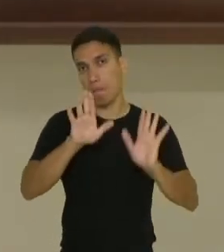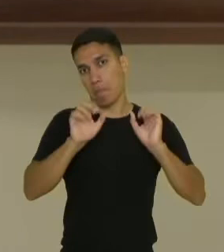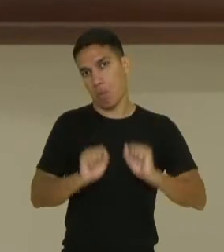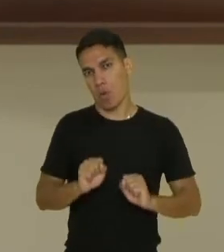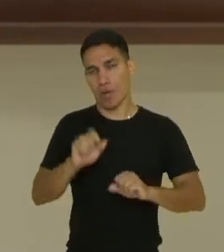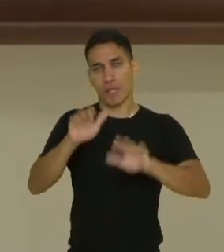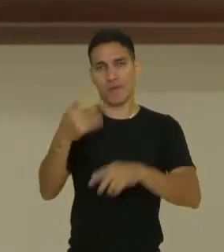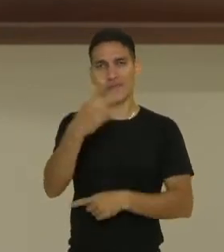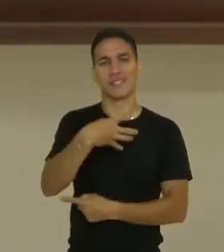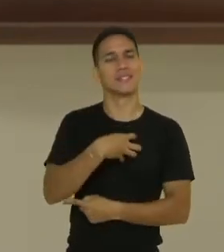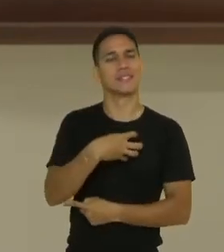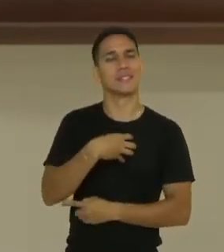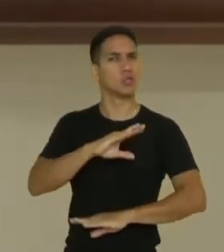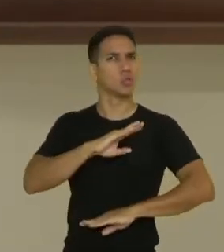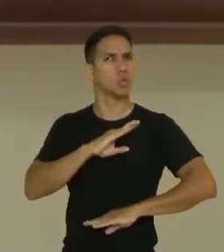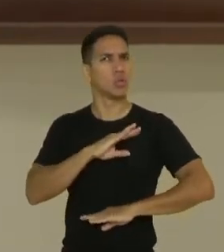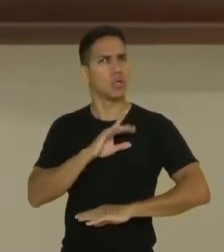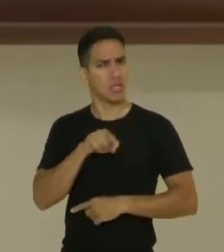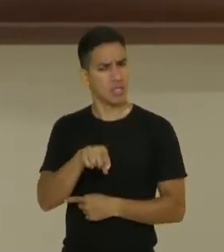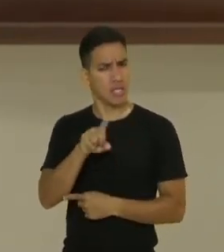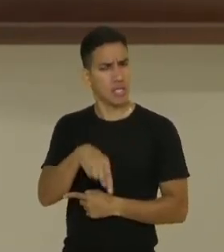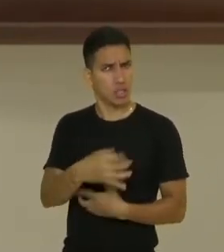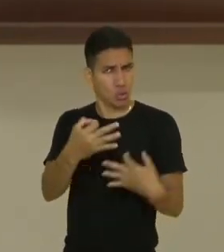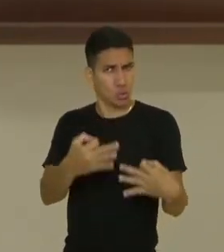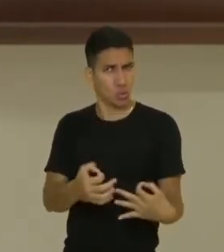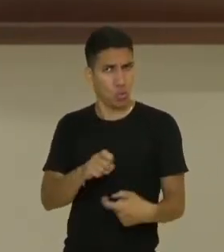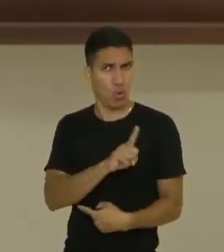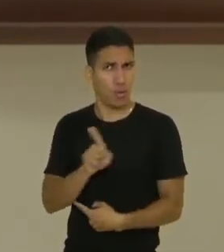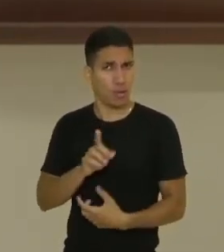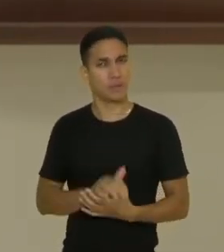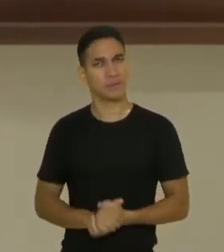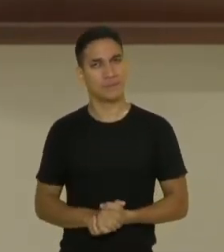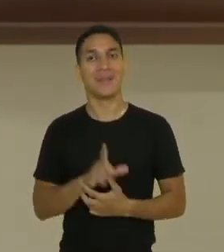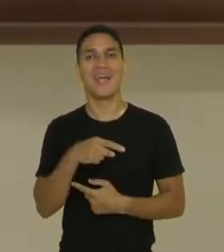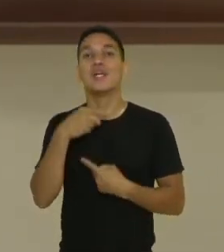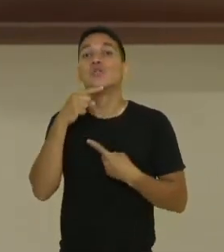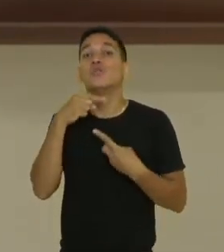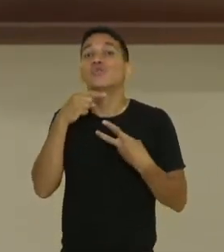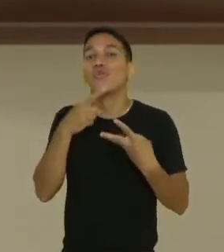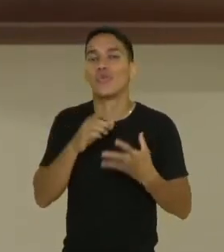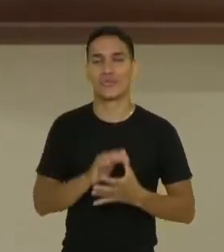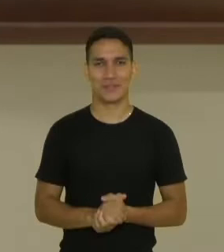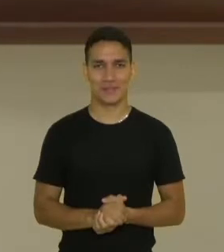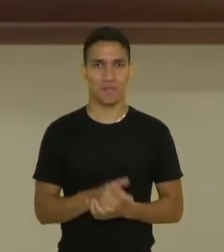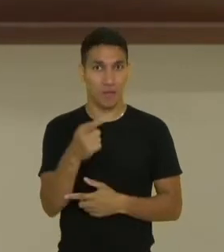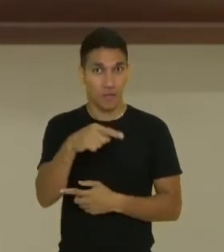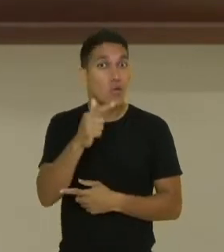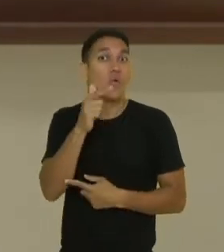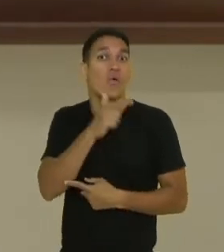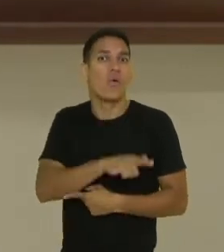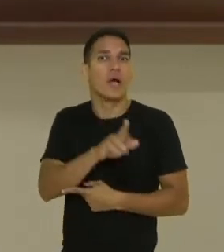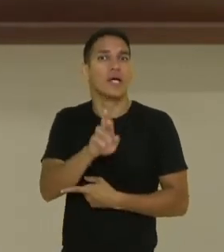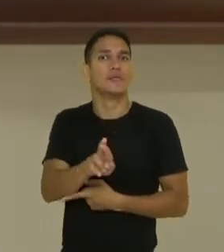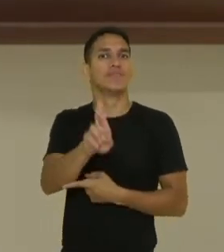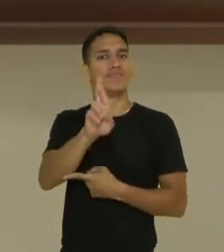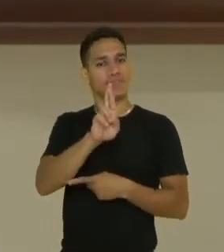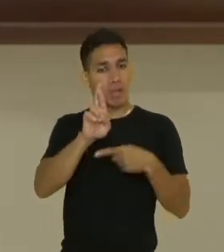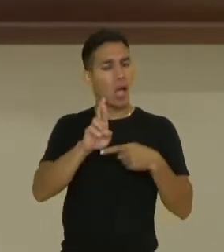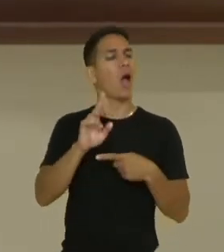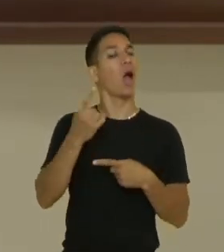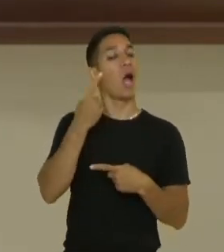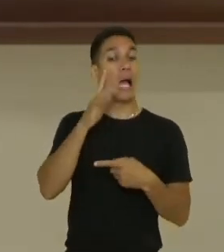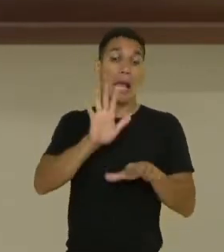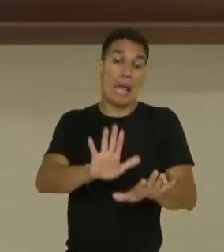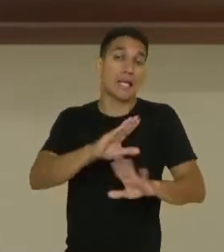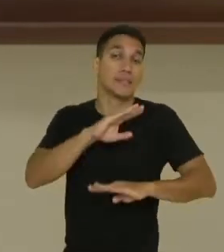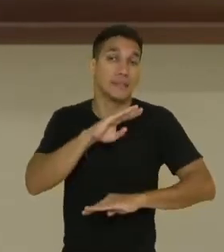que você pense assim: será que isso é justo ou não? Né? É a dúvida. E você deve responder a isso: olha,